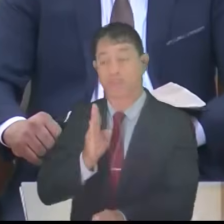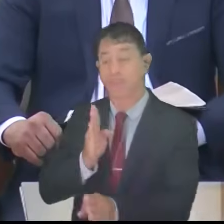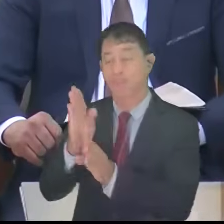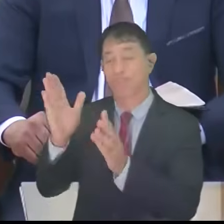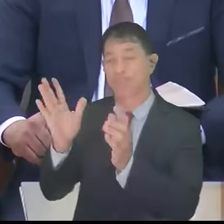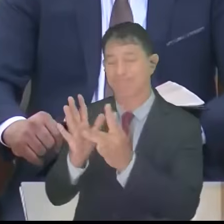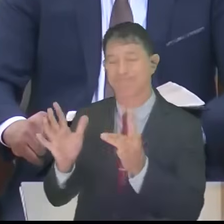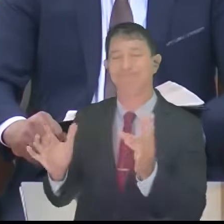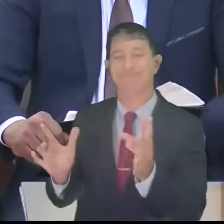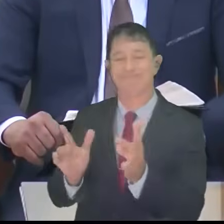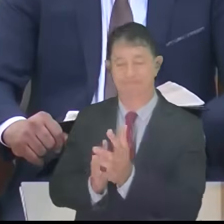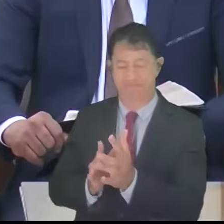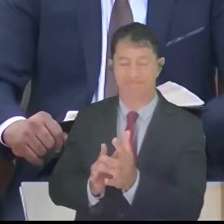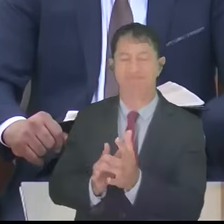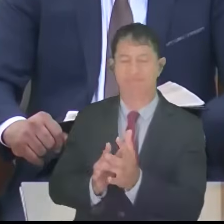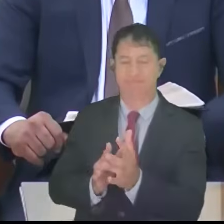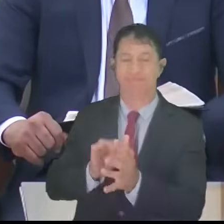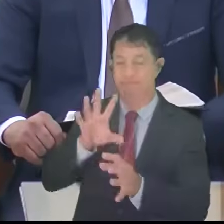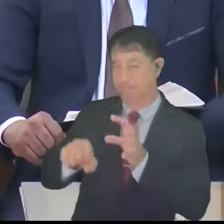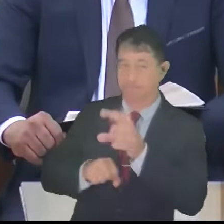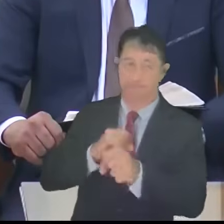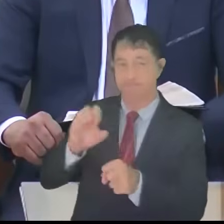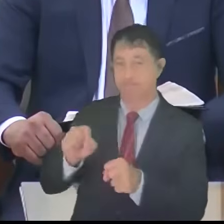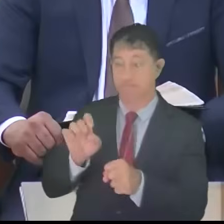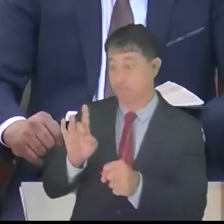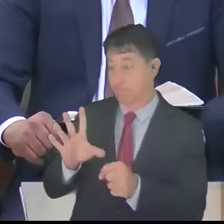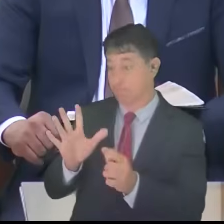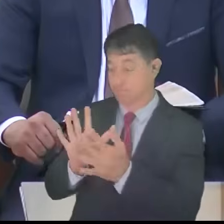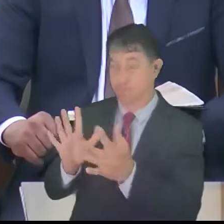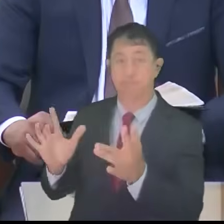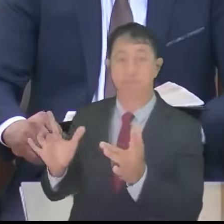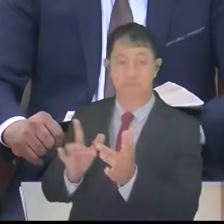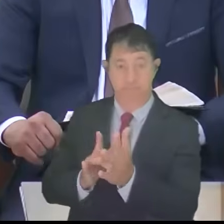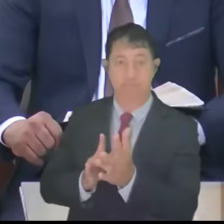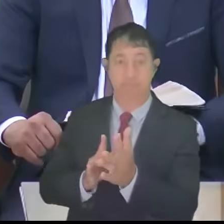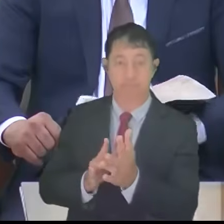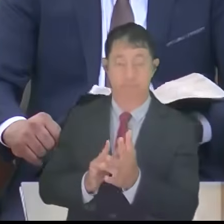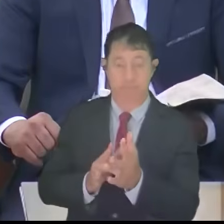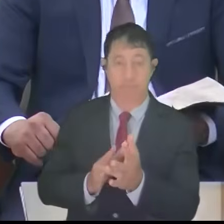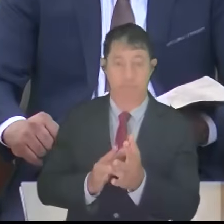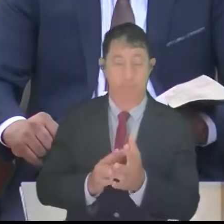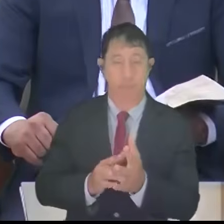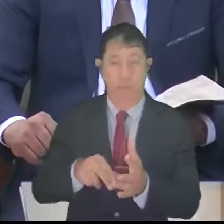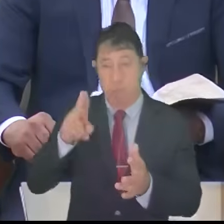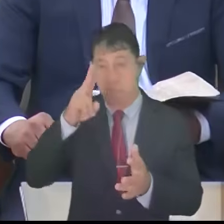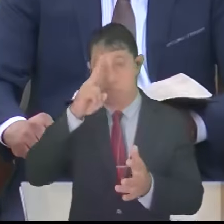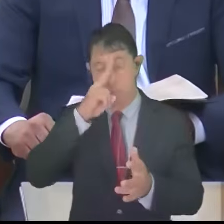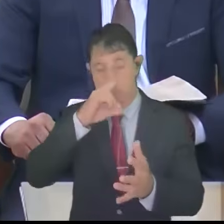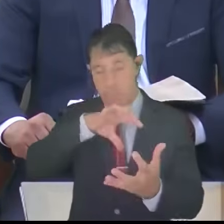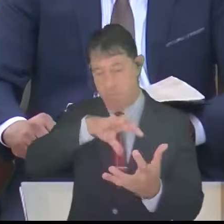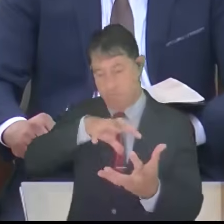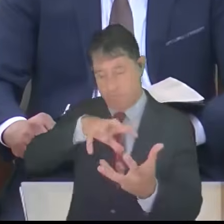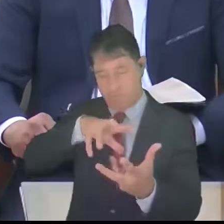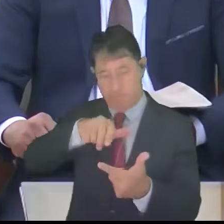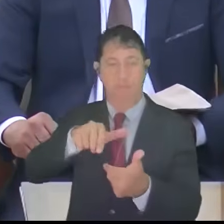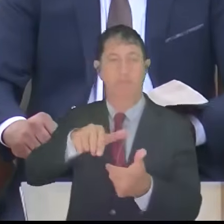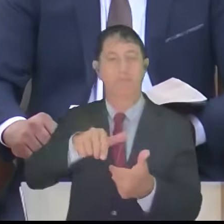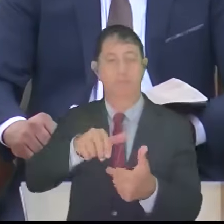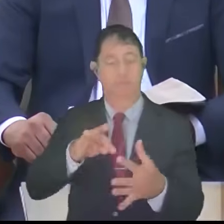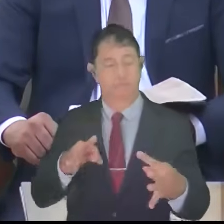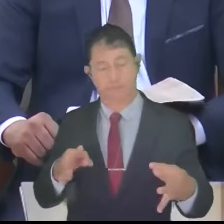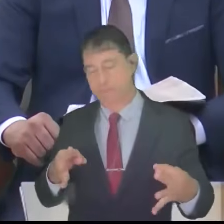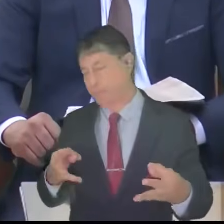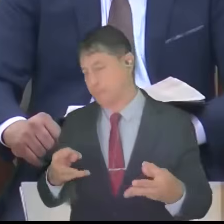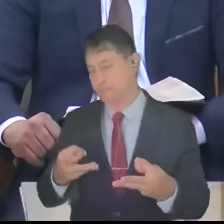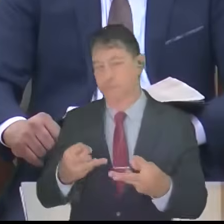você buscar, você vai achar em Cristo. É por isso que os protestantes, eles têm um jargão que diz